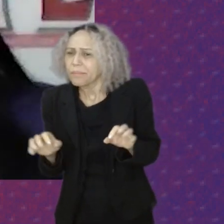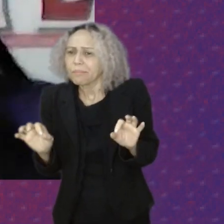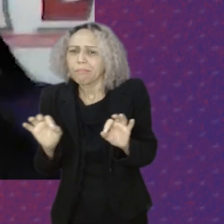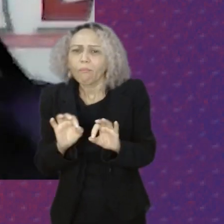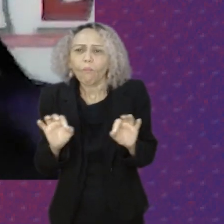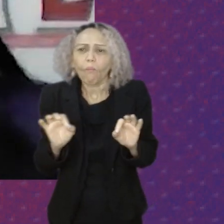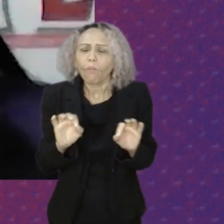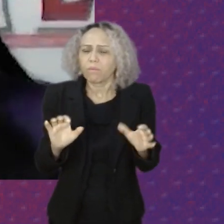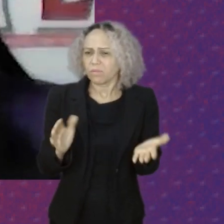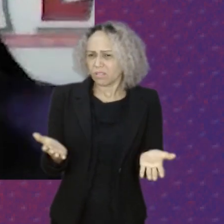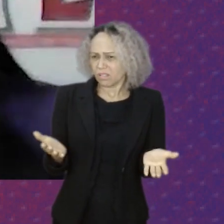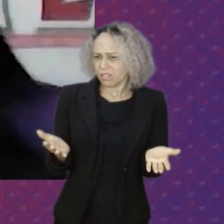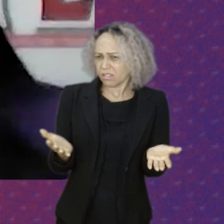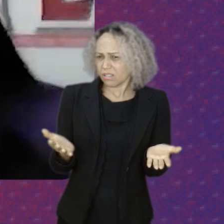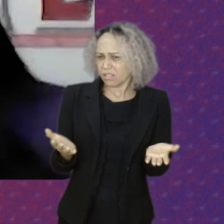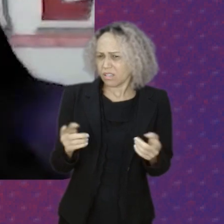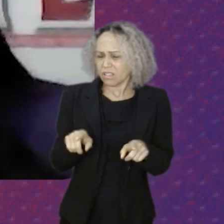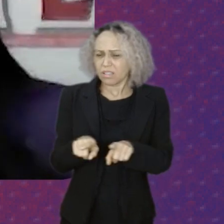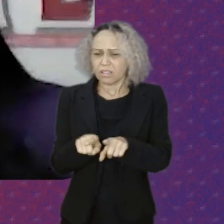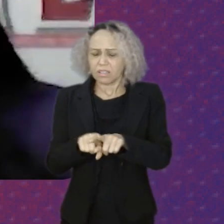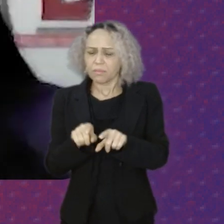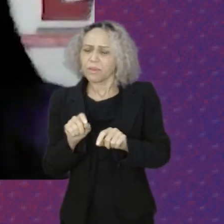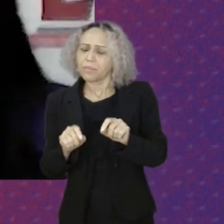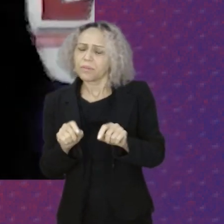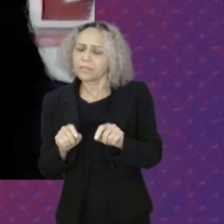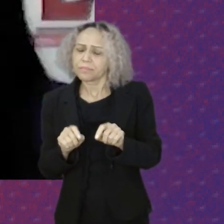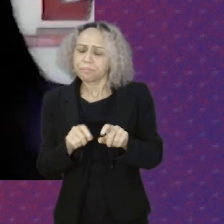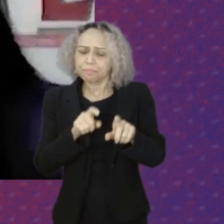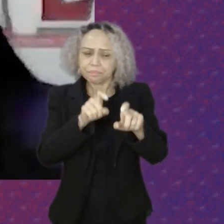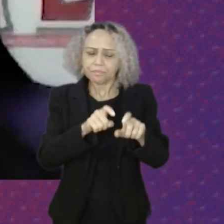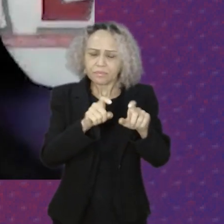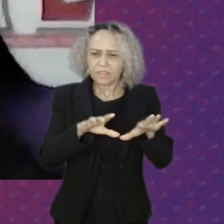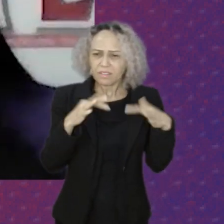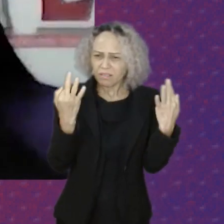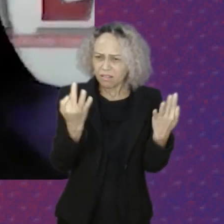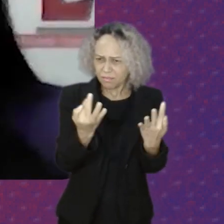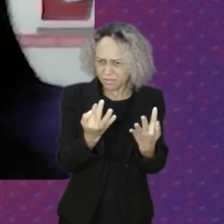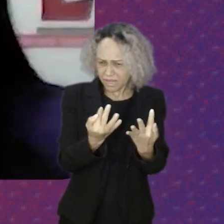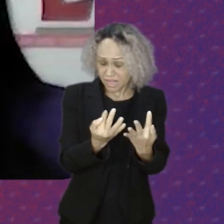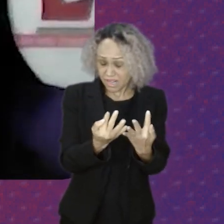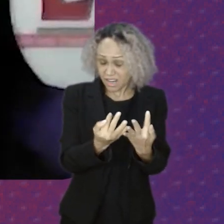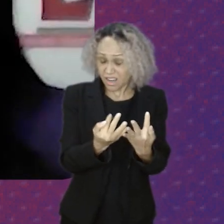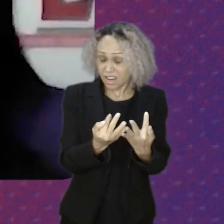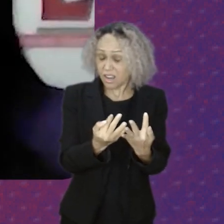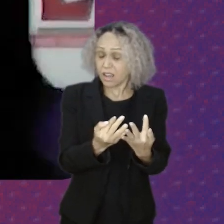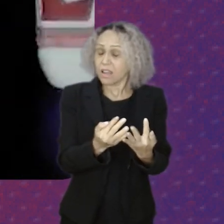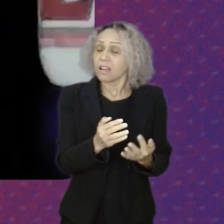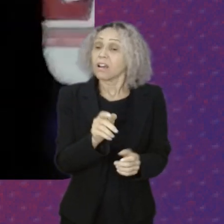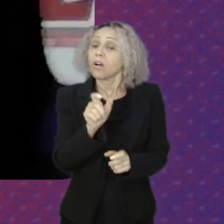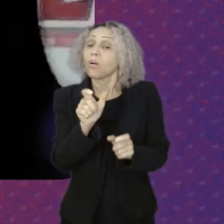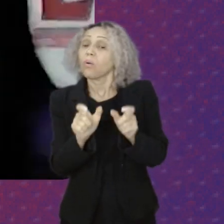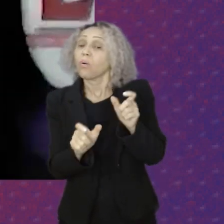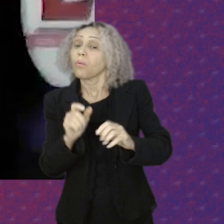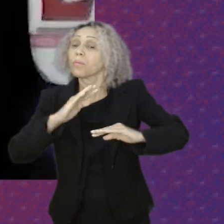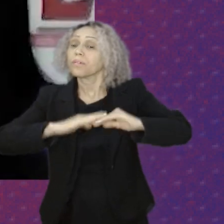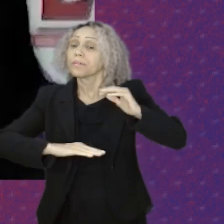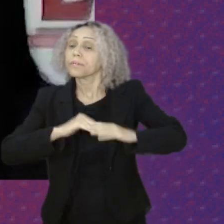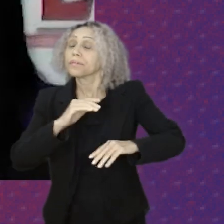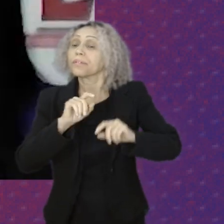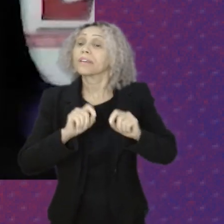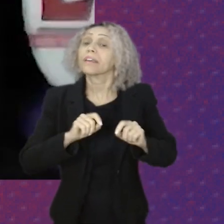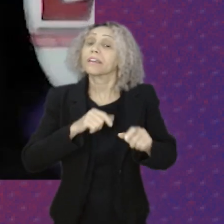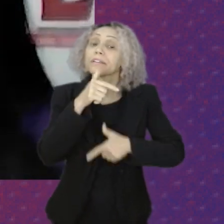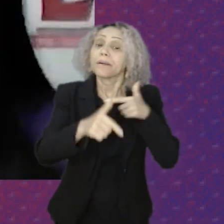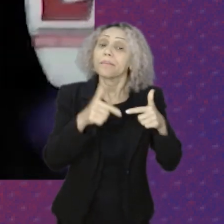tira a mão de obra da agricultura familiar, porque a agricultura familiar, sua mão de obra, ela é feita pelo conjunto da